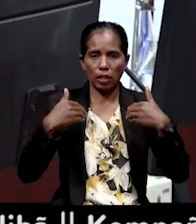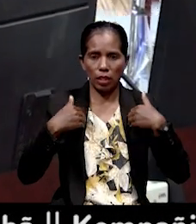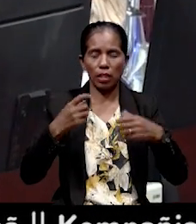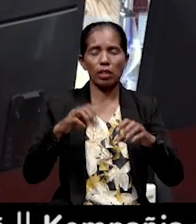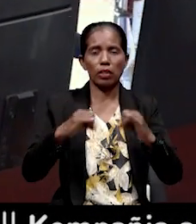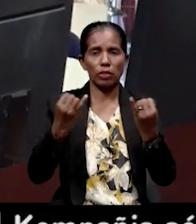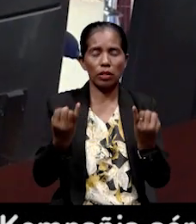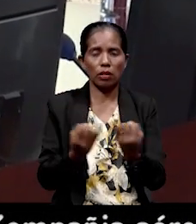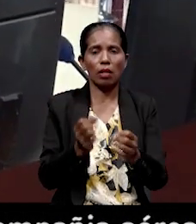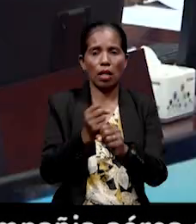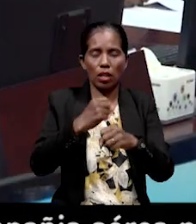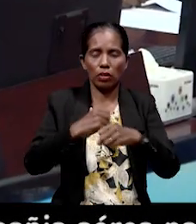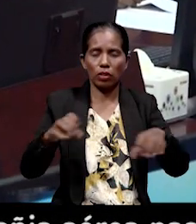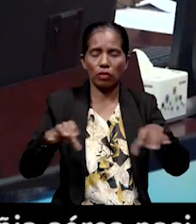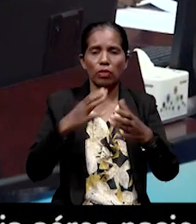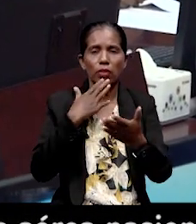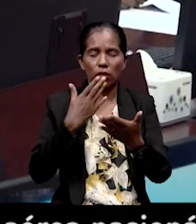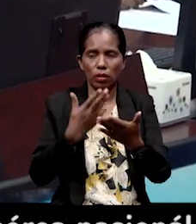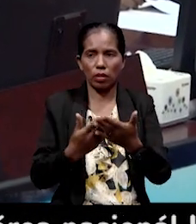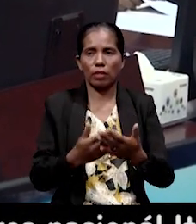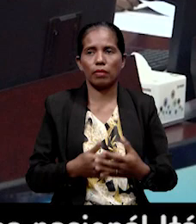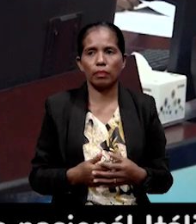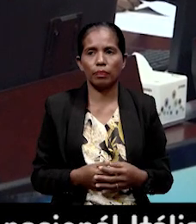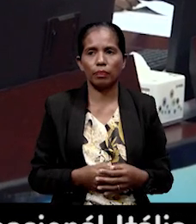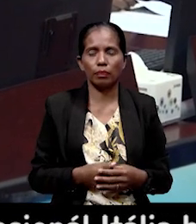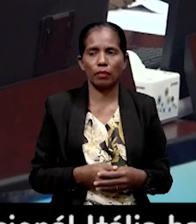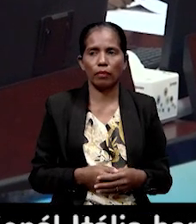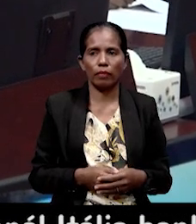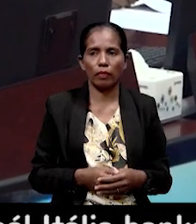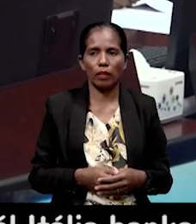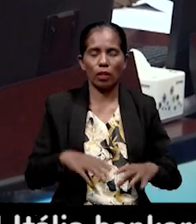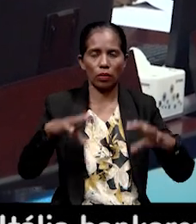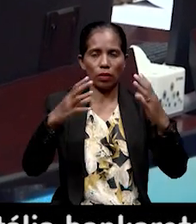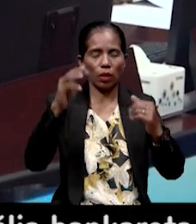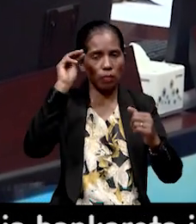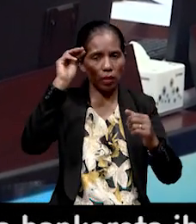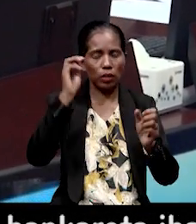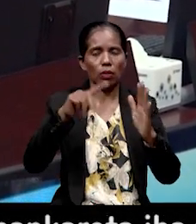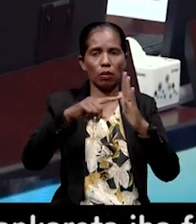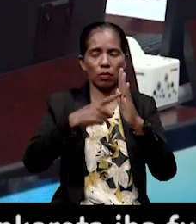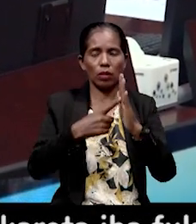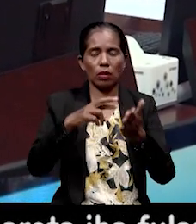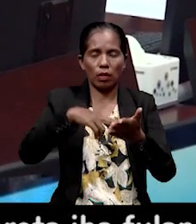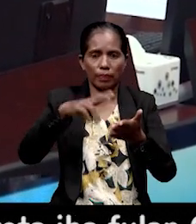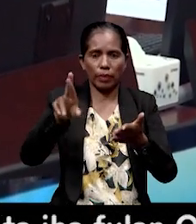sa halo servisu di akliw no organizado liutan. Conselho Ministro Huho aprova